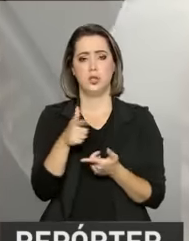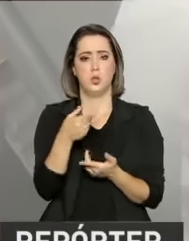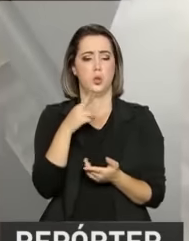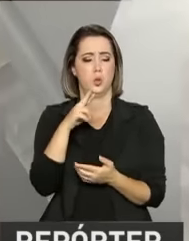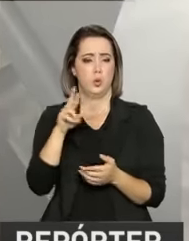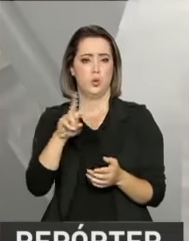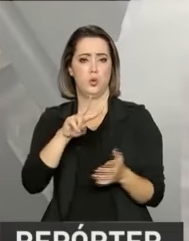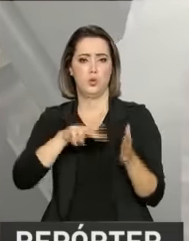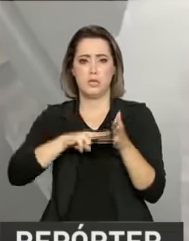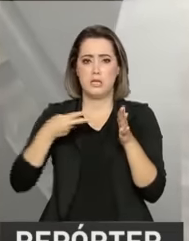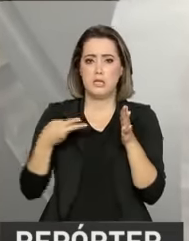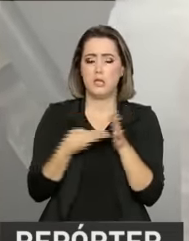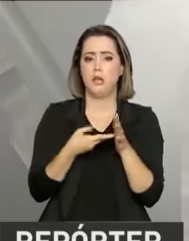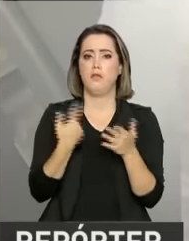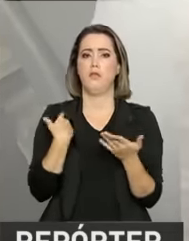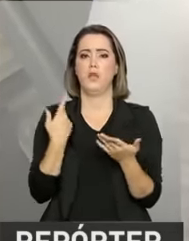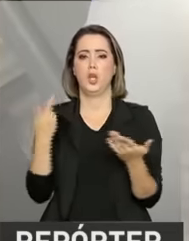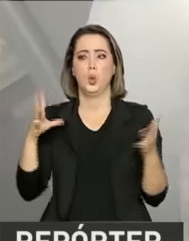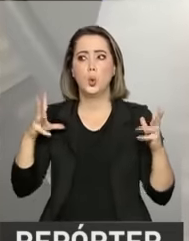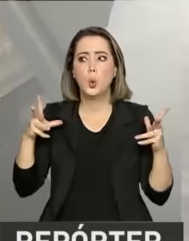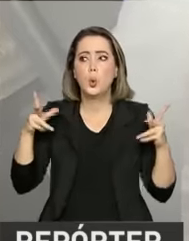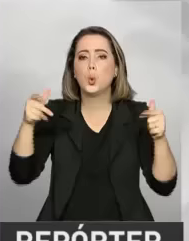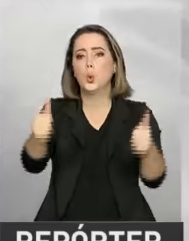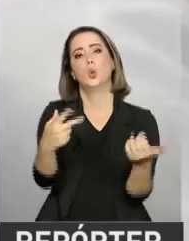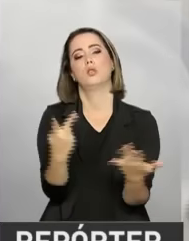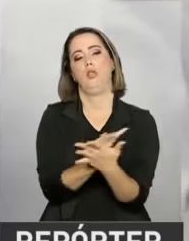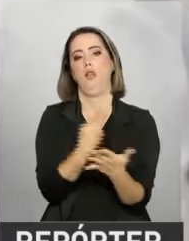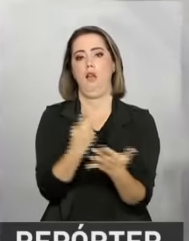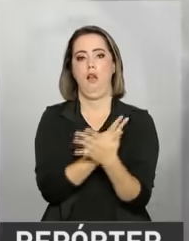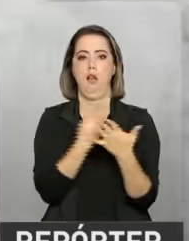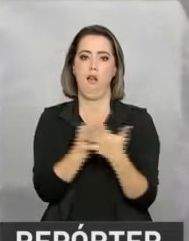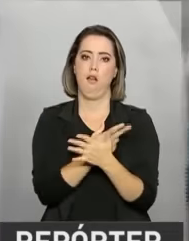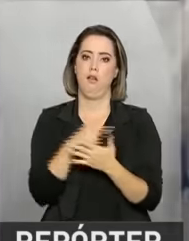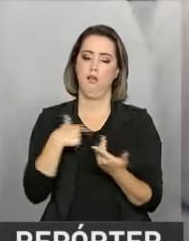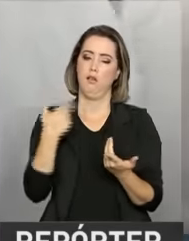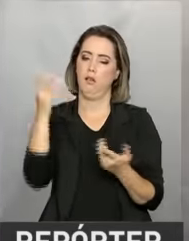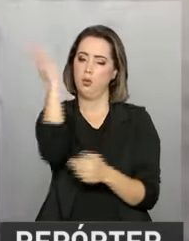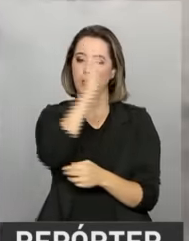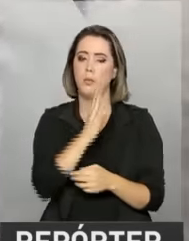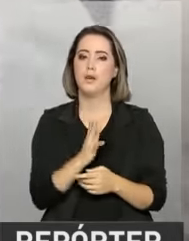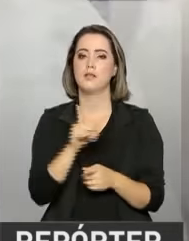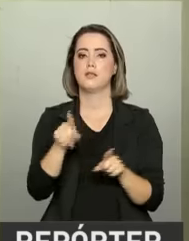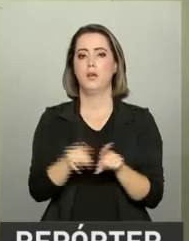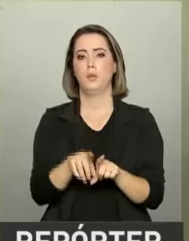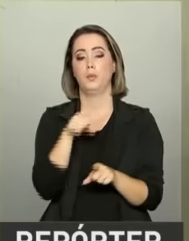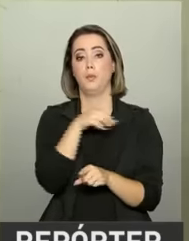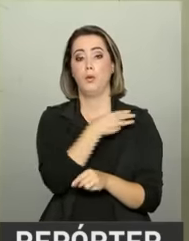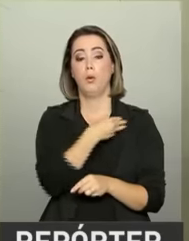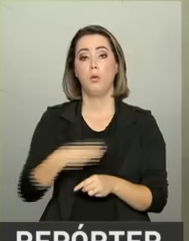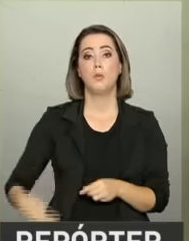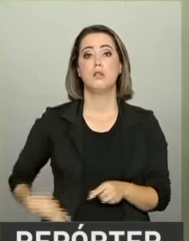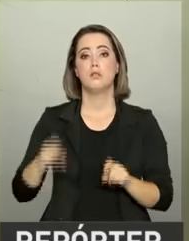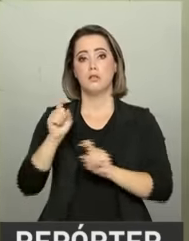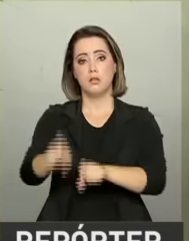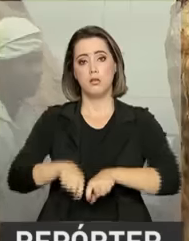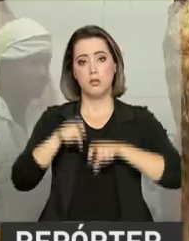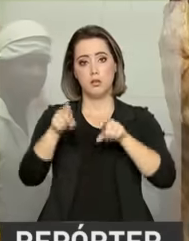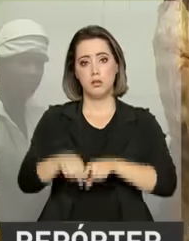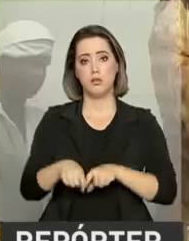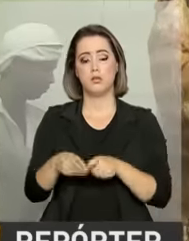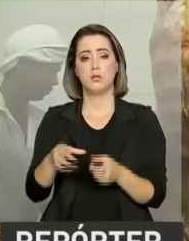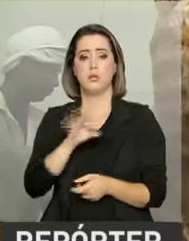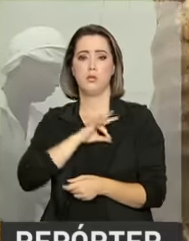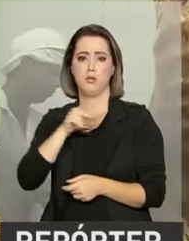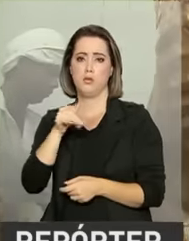representam um mau funcionamento generalizado do sistema sanitário brasileiro o Ministério da Agricultura e a polícia